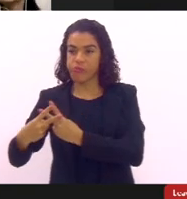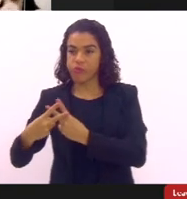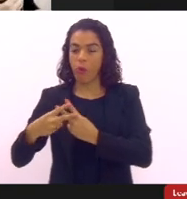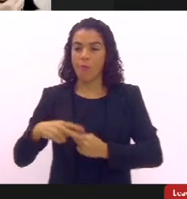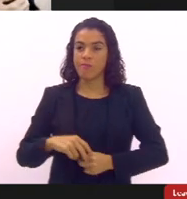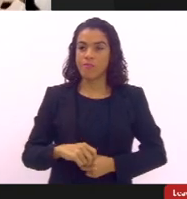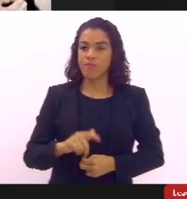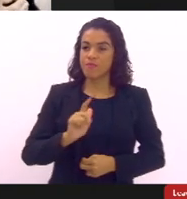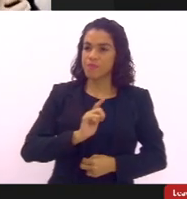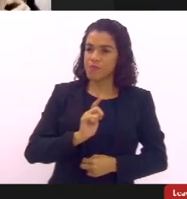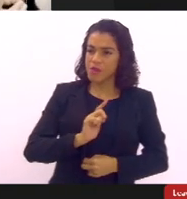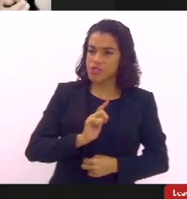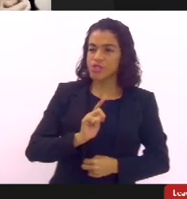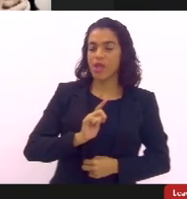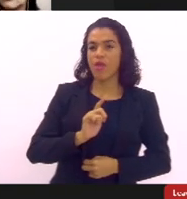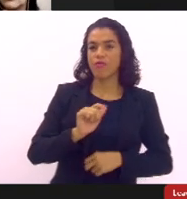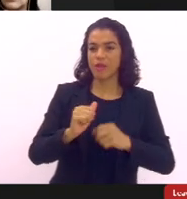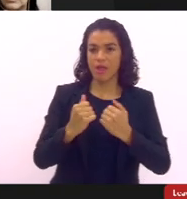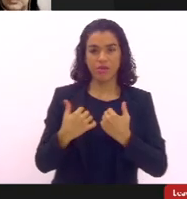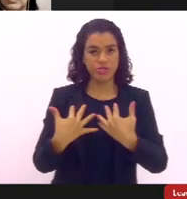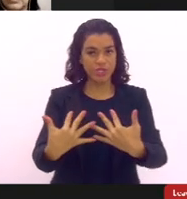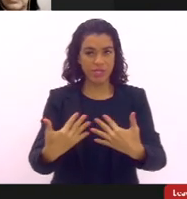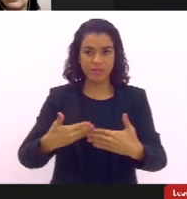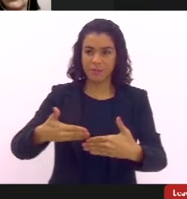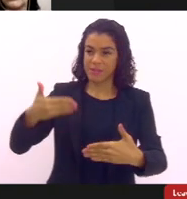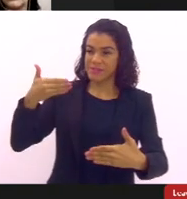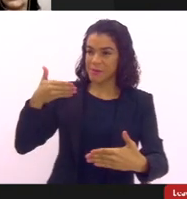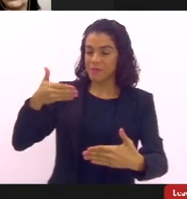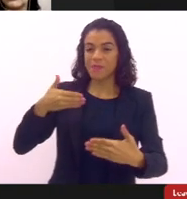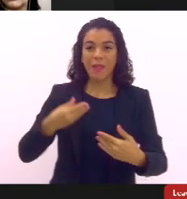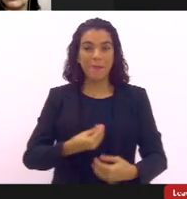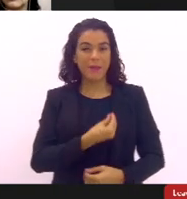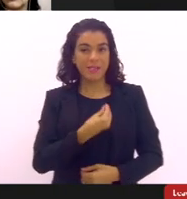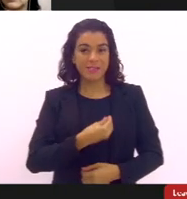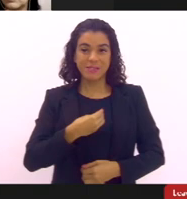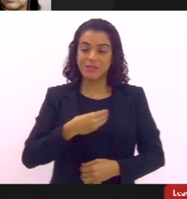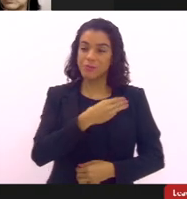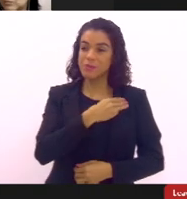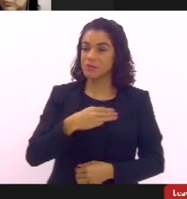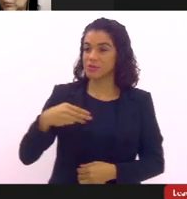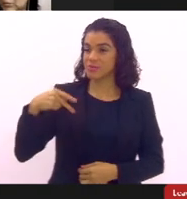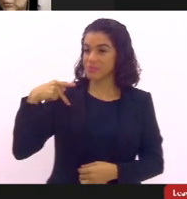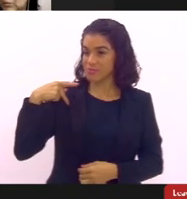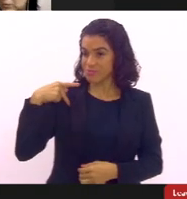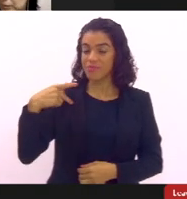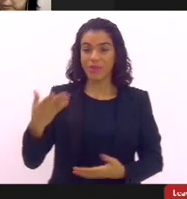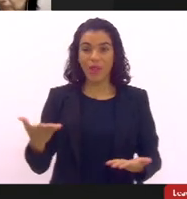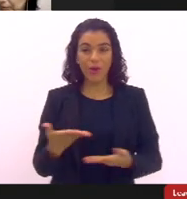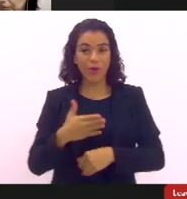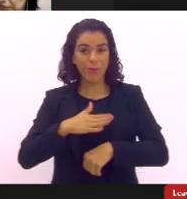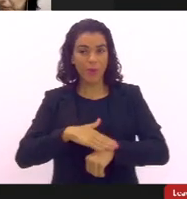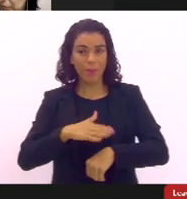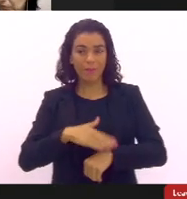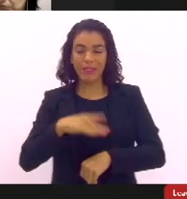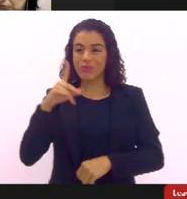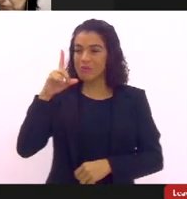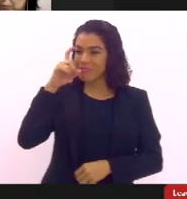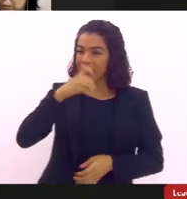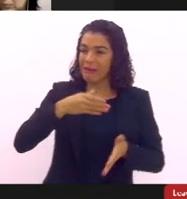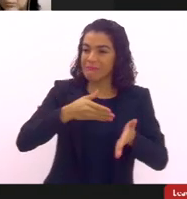Nós tivemos na audiência passada a presença do Ministério Público, que nesse momento está com uma